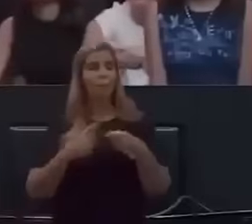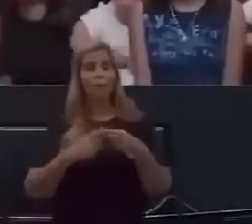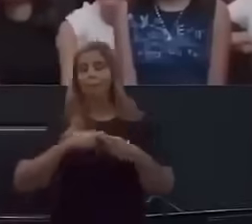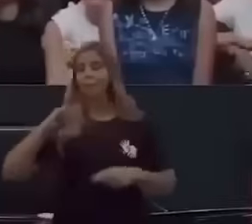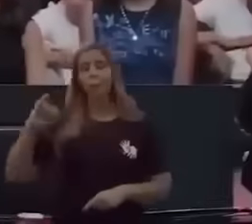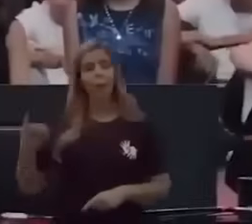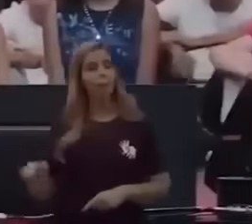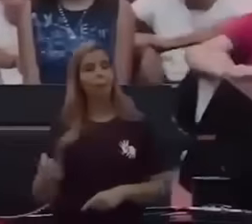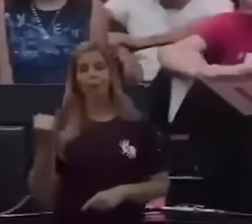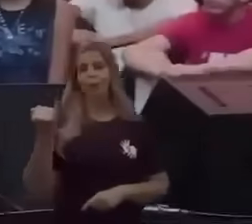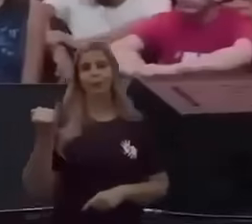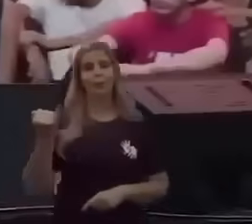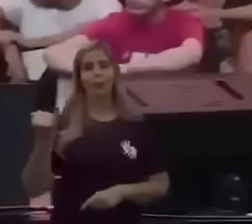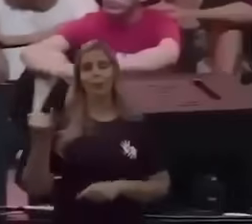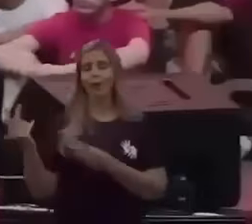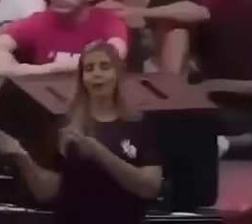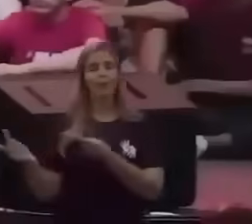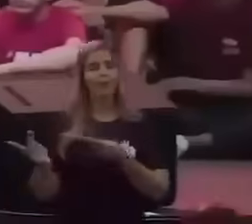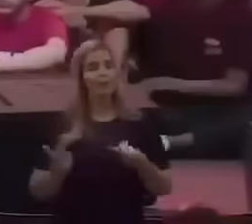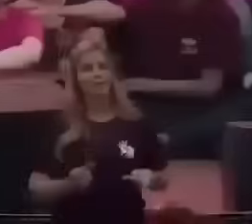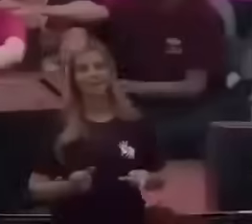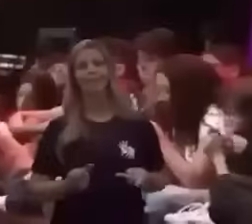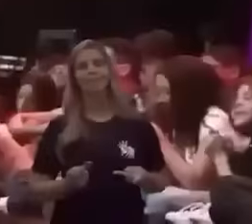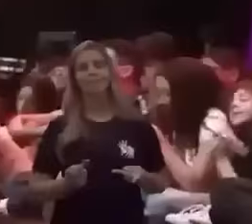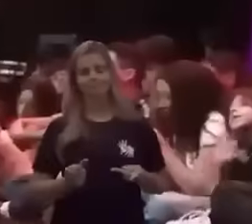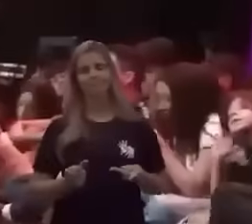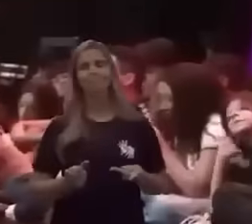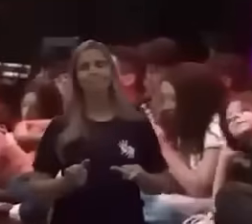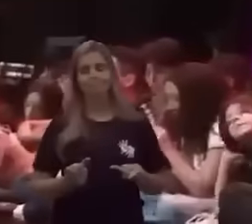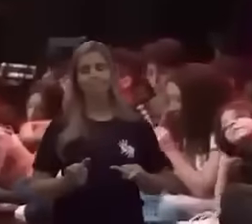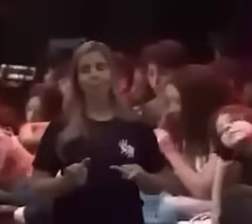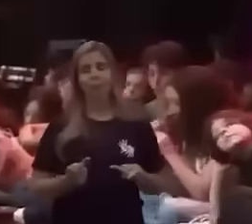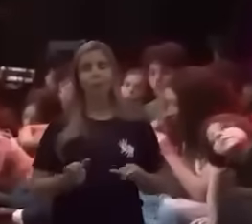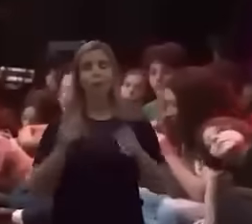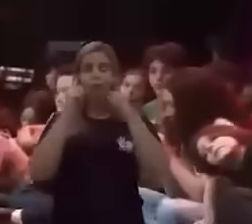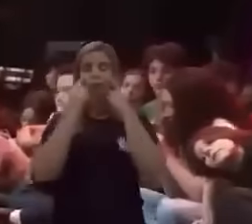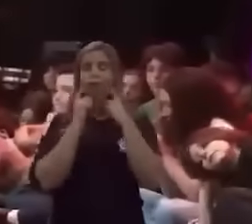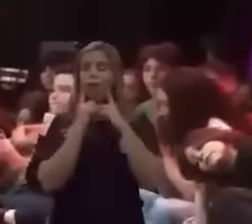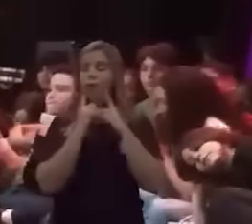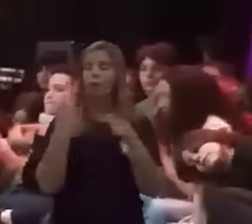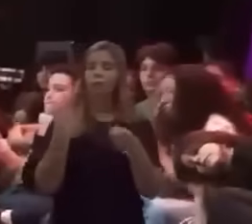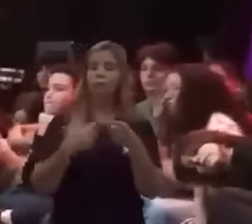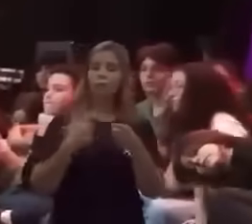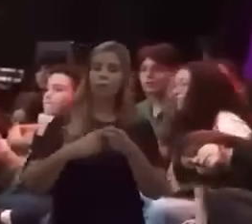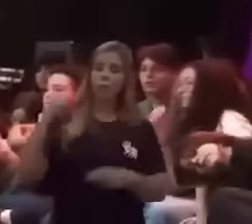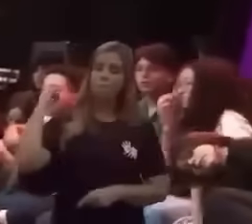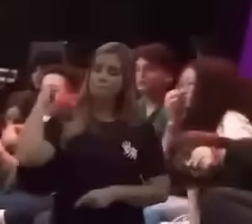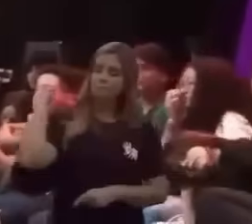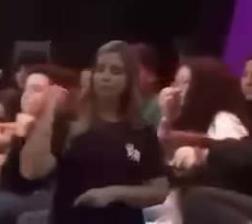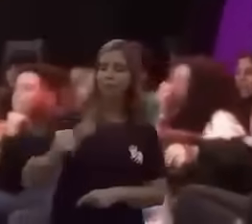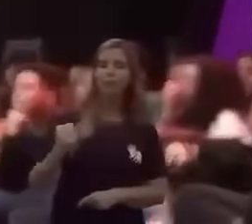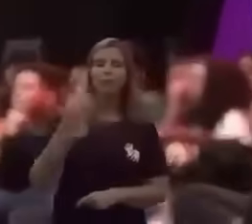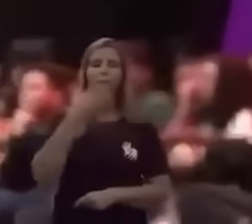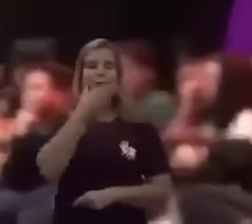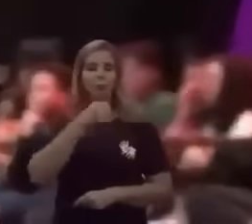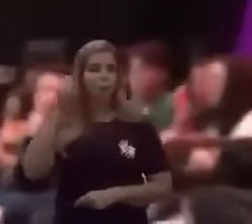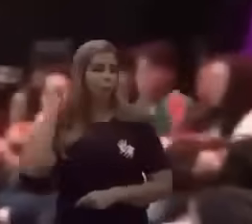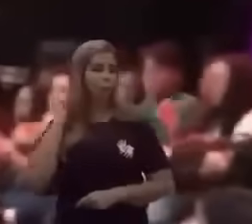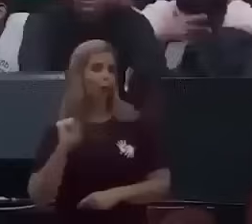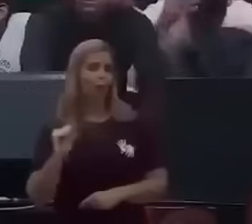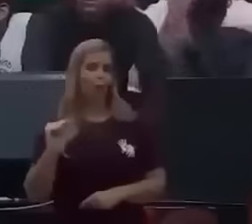visitação, chora porque Jerusalém matou os profetas e haveria de crucificá-lo, chora porque Jerusalém seria entregue nas mãos dos romanos e